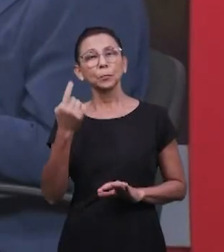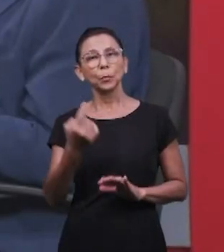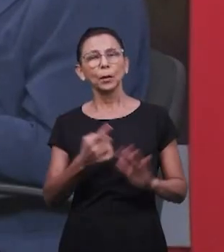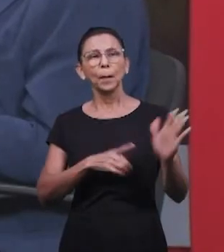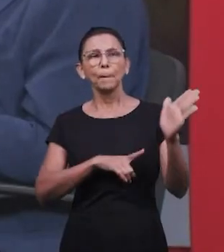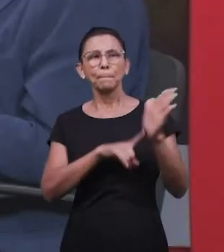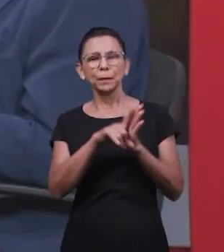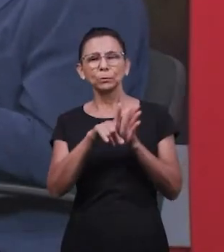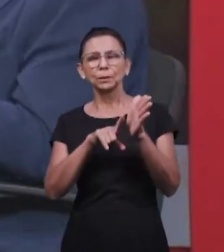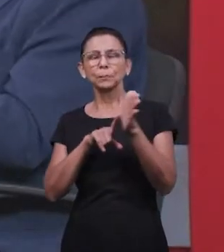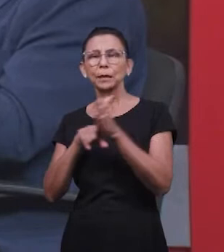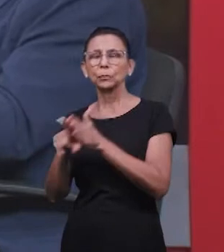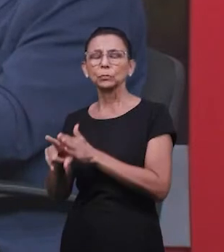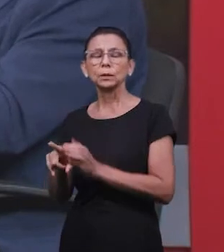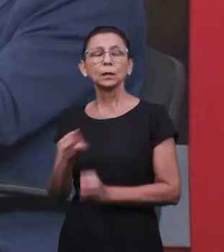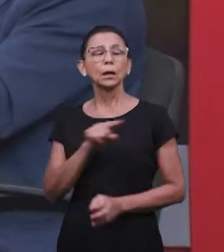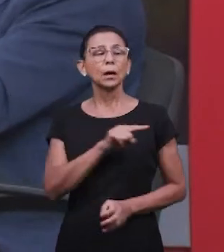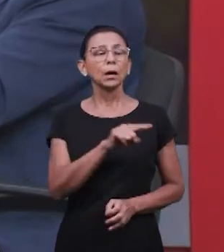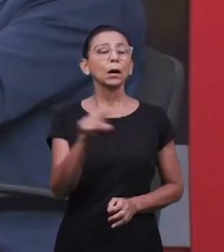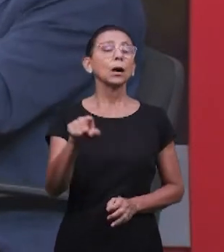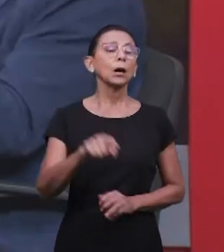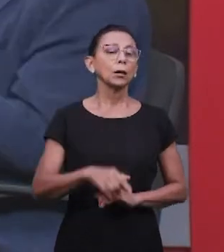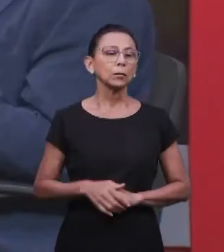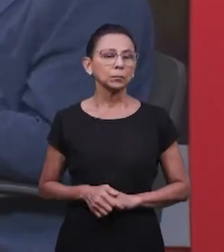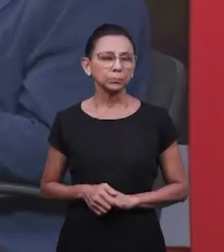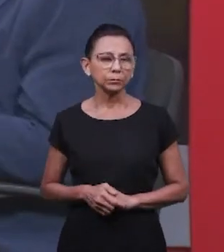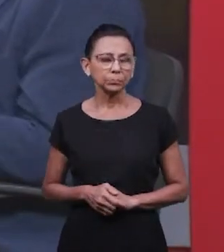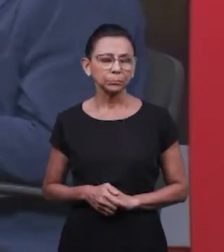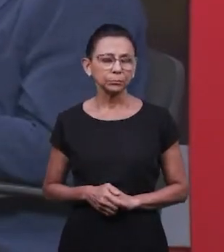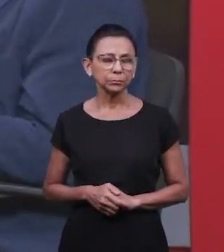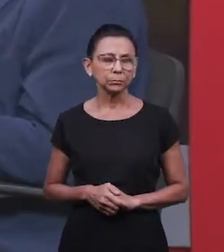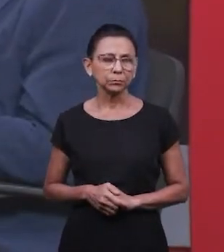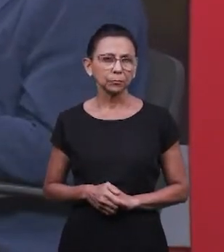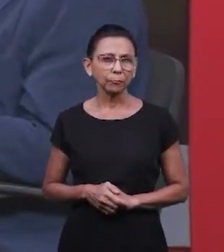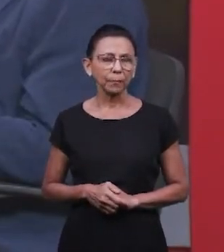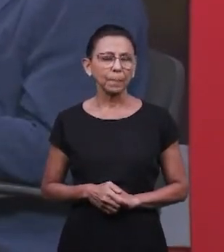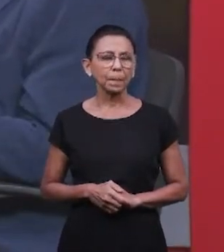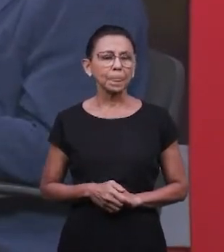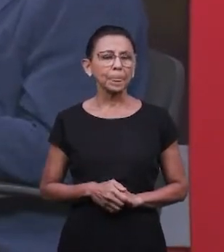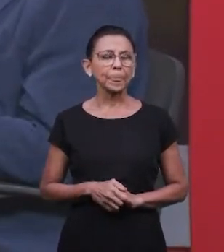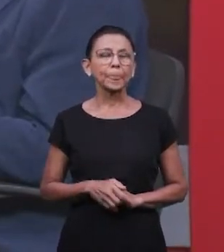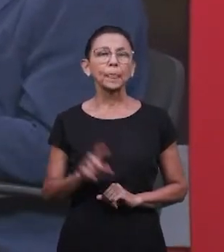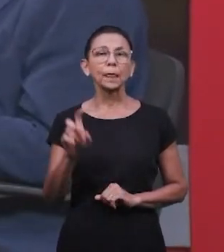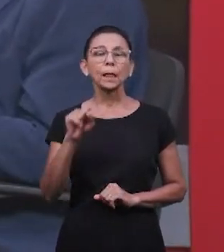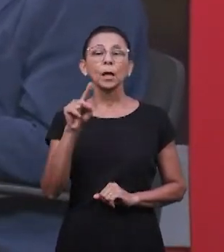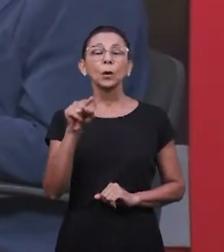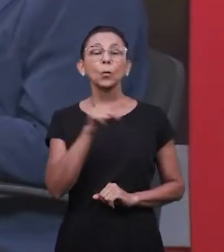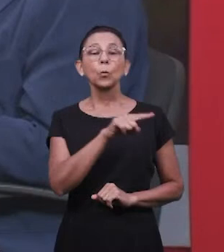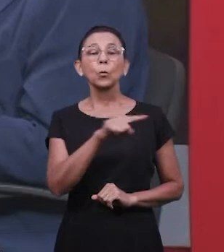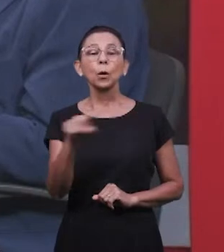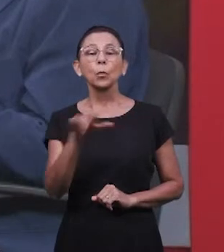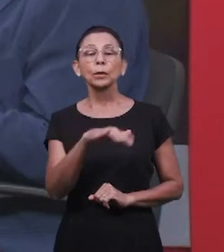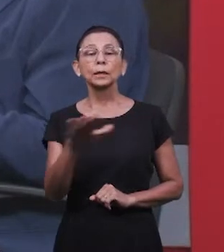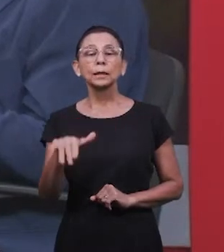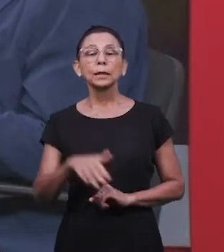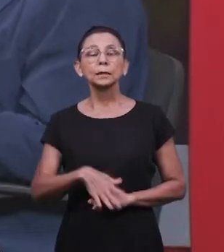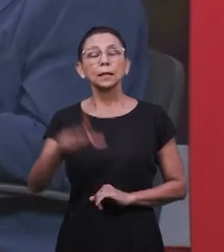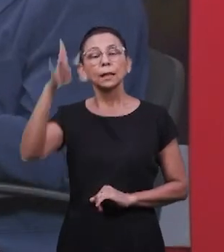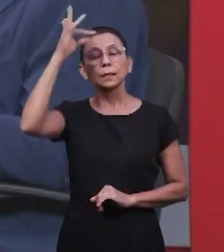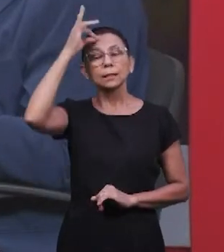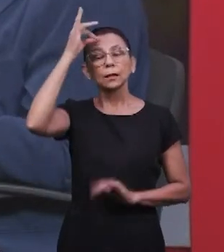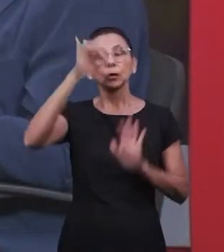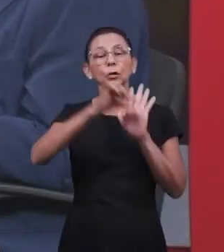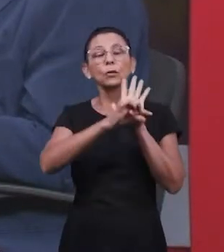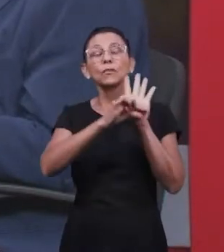elas bem assim, vem cá, queria saber qual criança que sabe um versículo da Bíblia de cor, decorou um versículo, ou